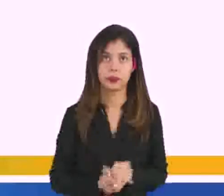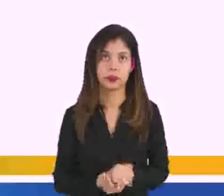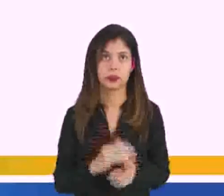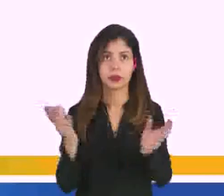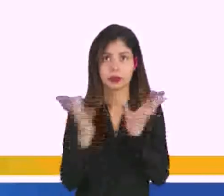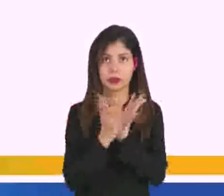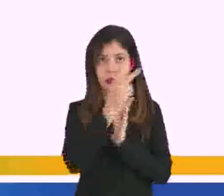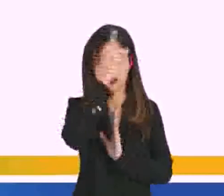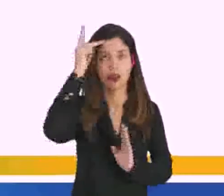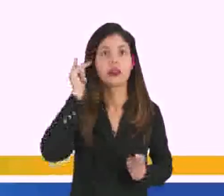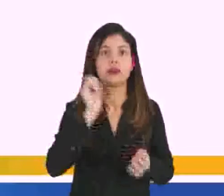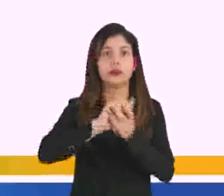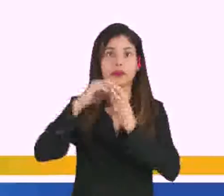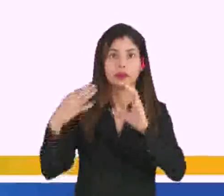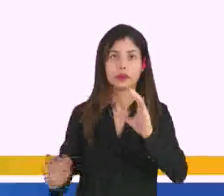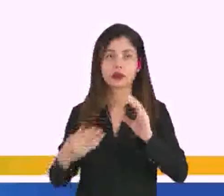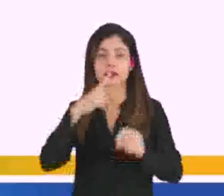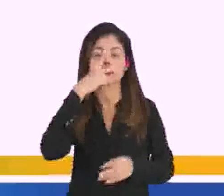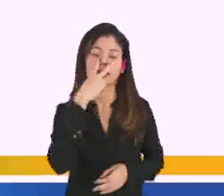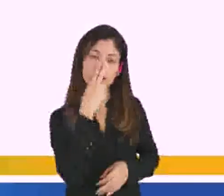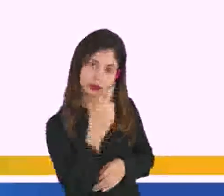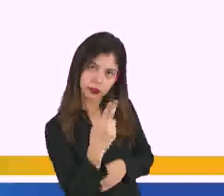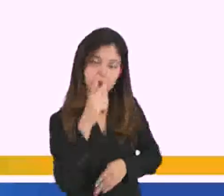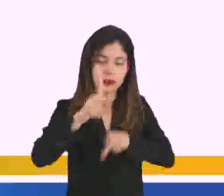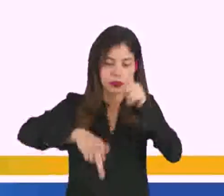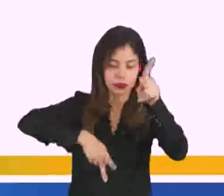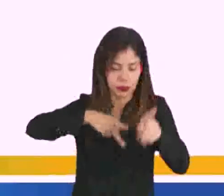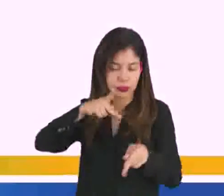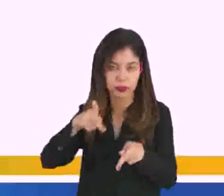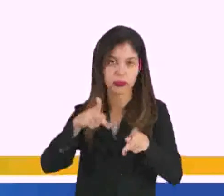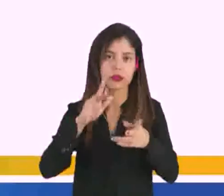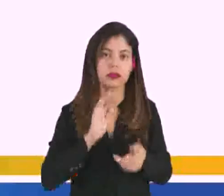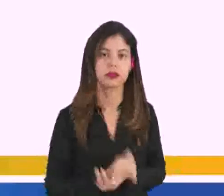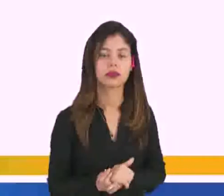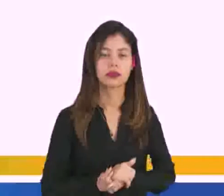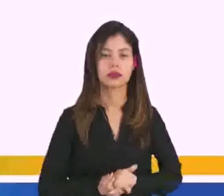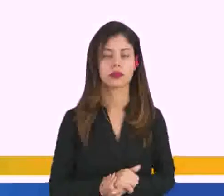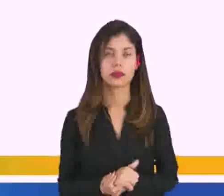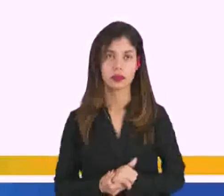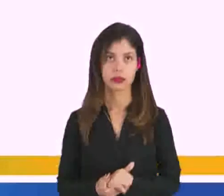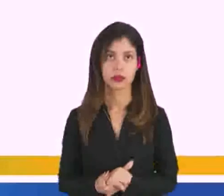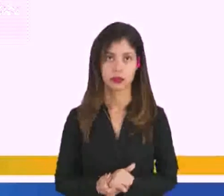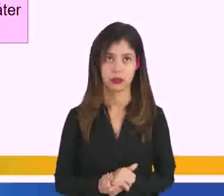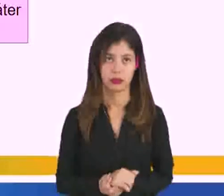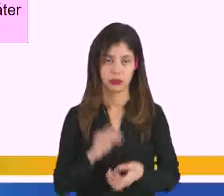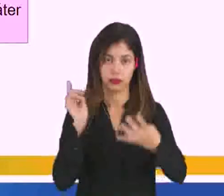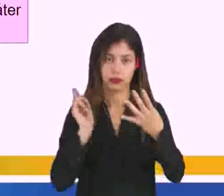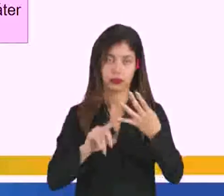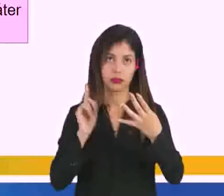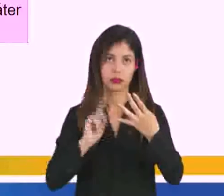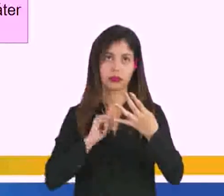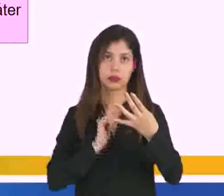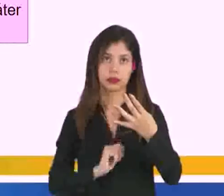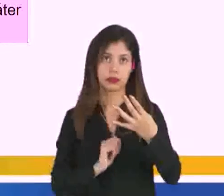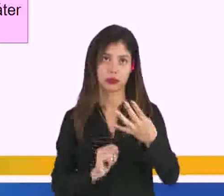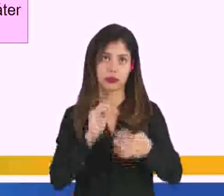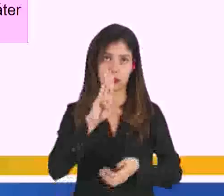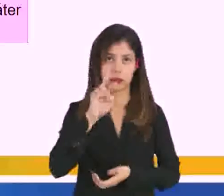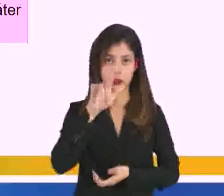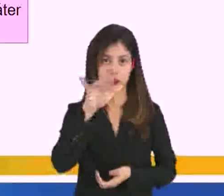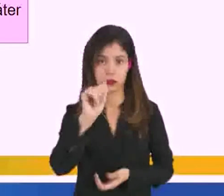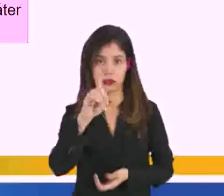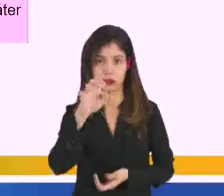seleciona propositalmente pessoas com semelhanças, né, ou semelhantes características aí de uma população.